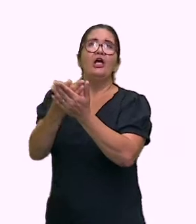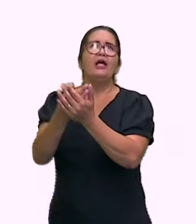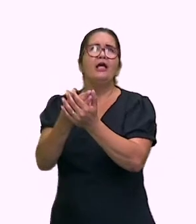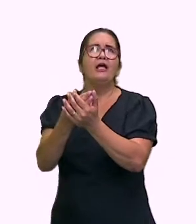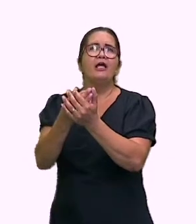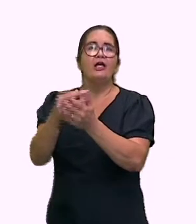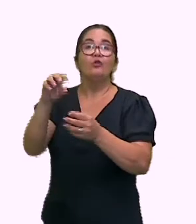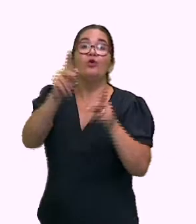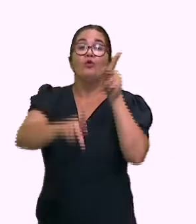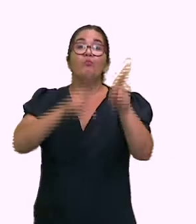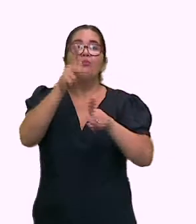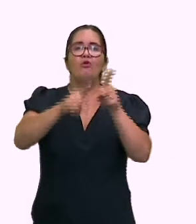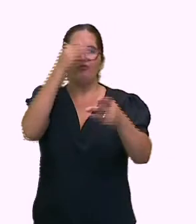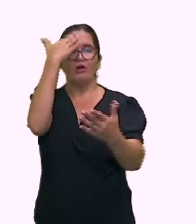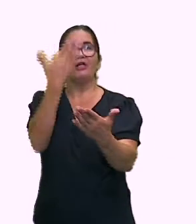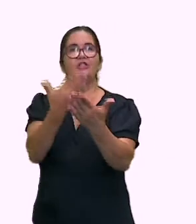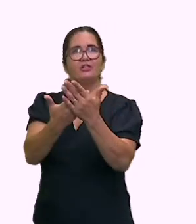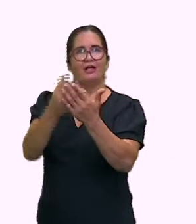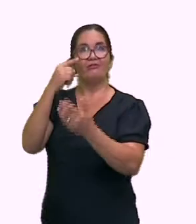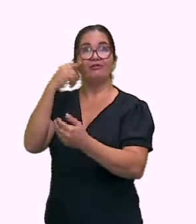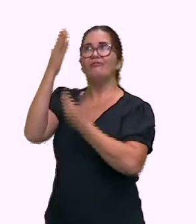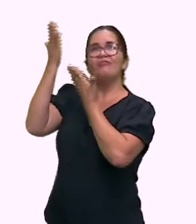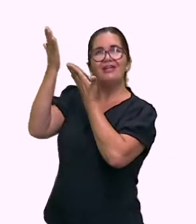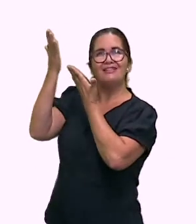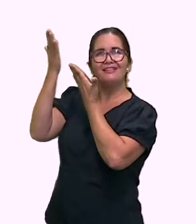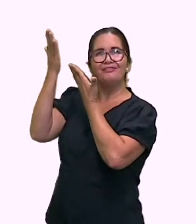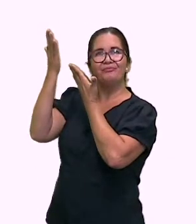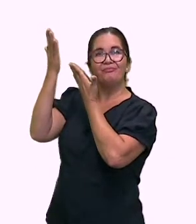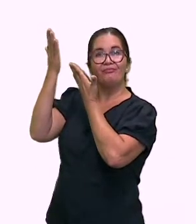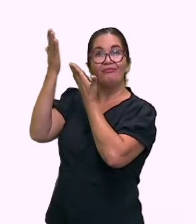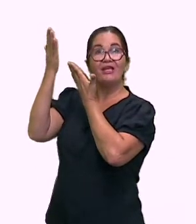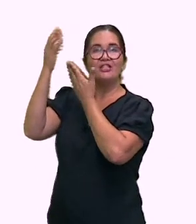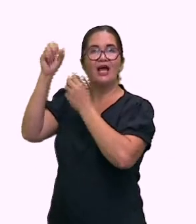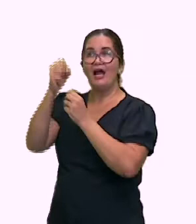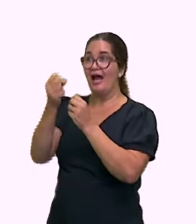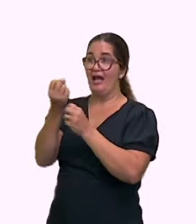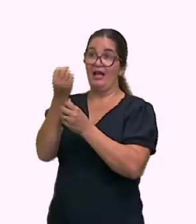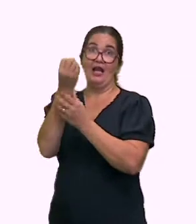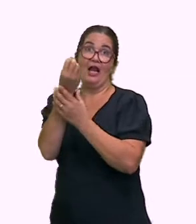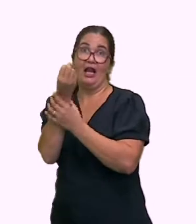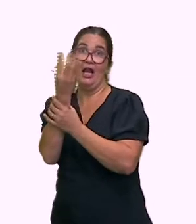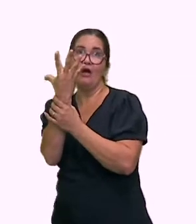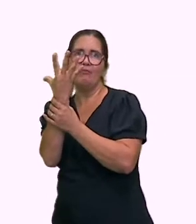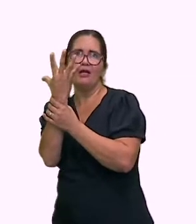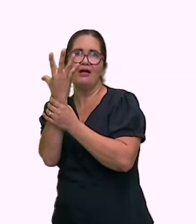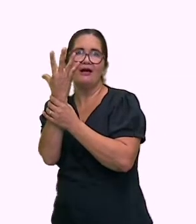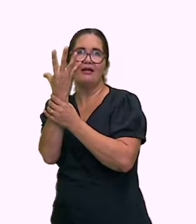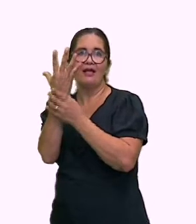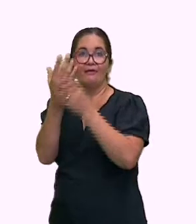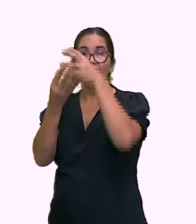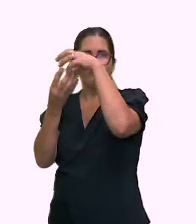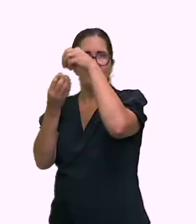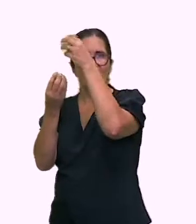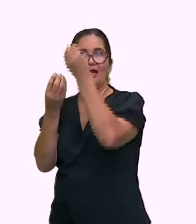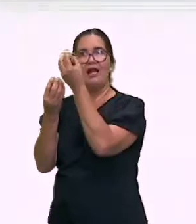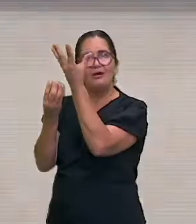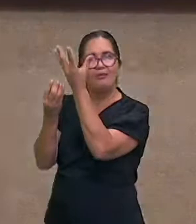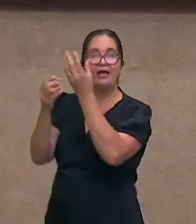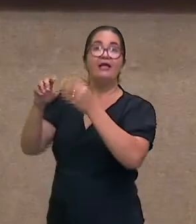Olha como é que a luz se acendeu, ó. O que aconteceu? O conhecimento. O